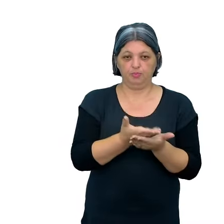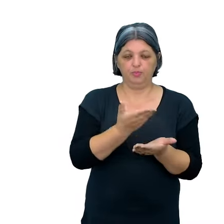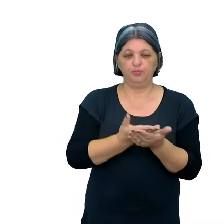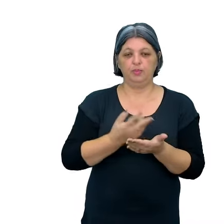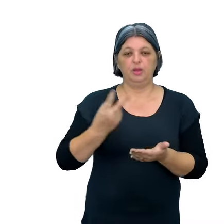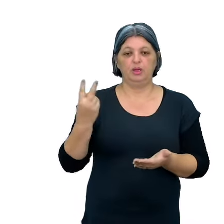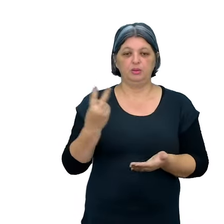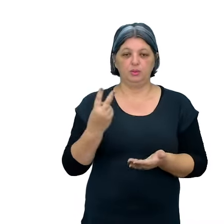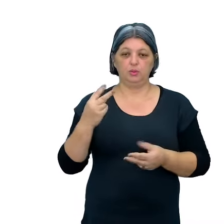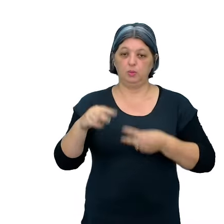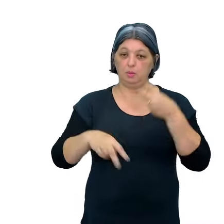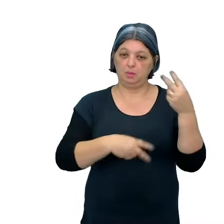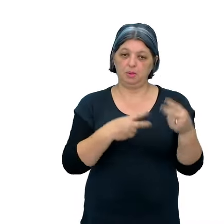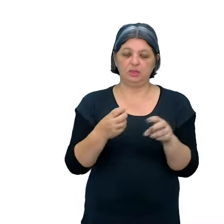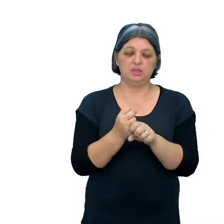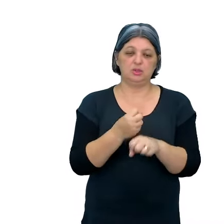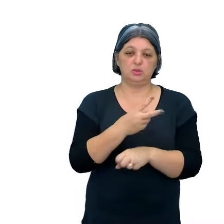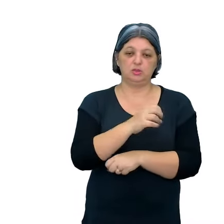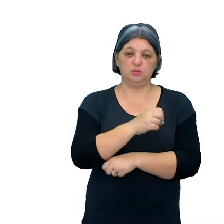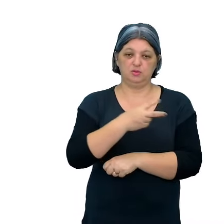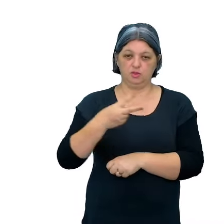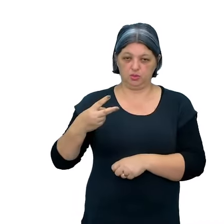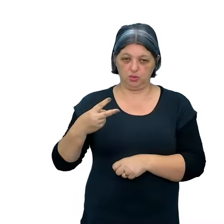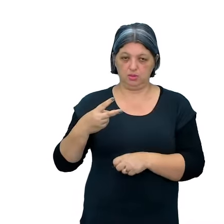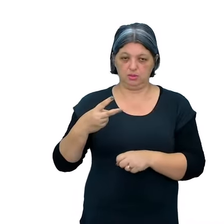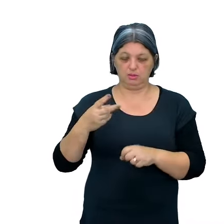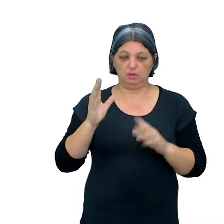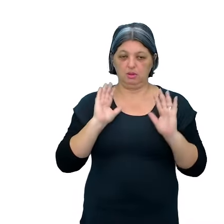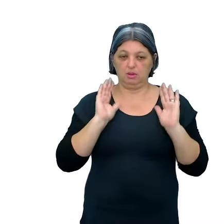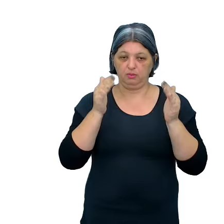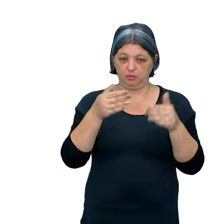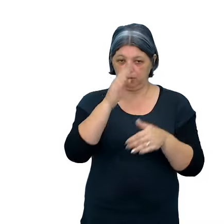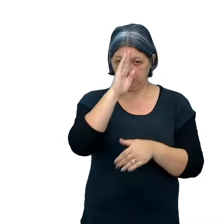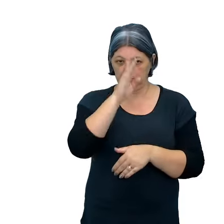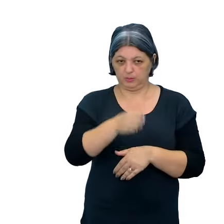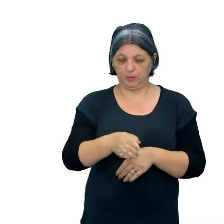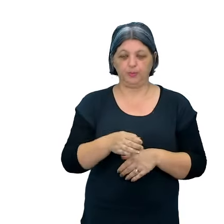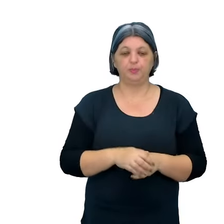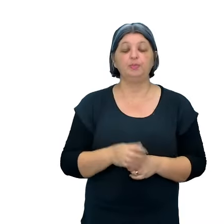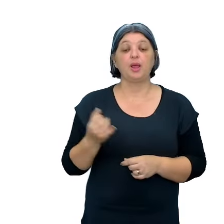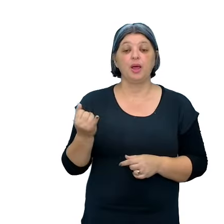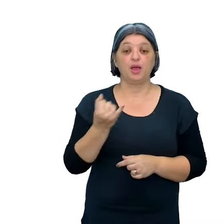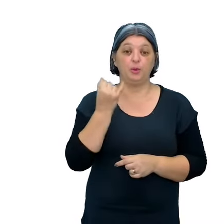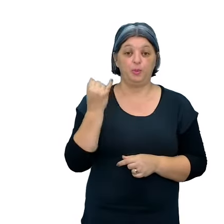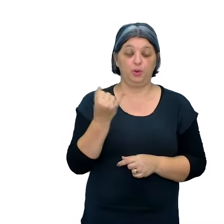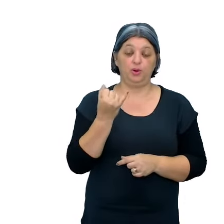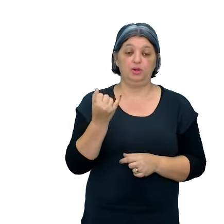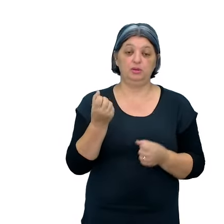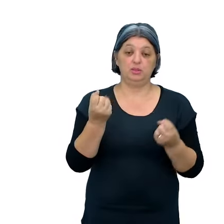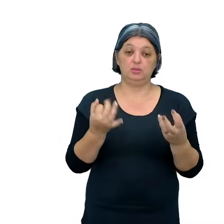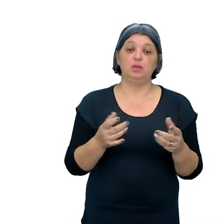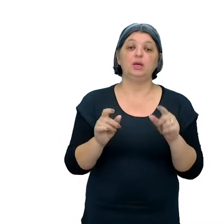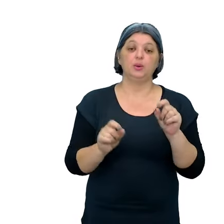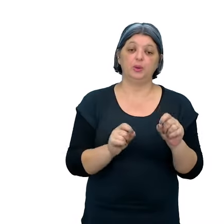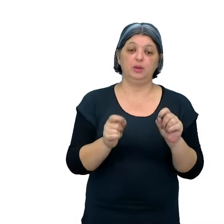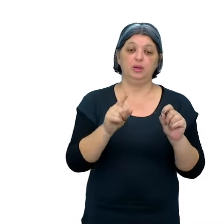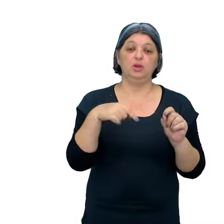de 2022, né, esse tema central. Aqui é importante ressaltar que nós vamos